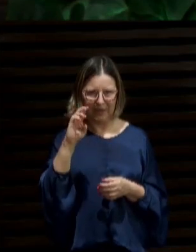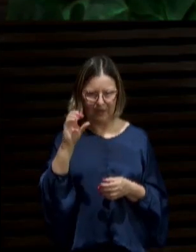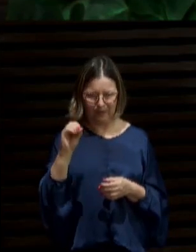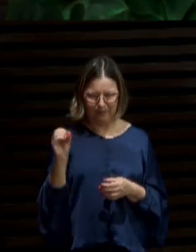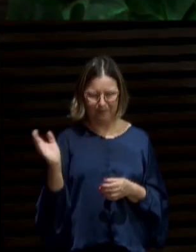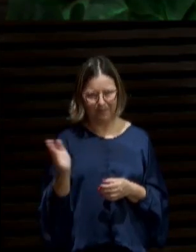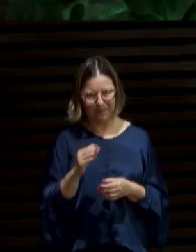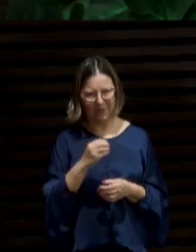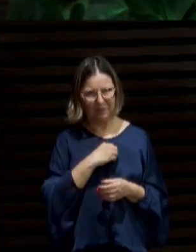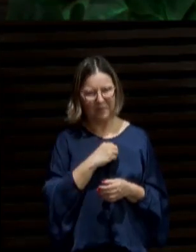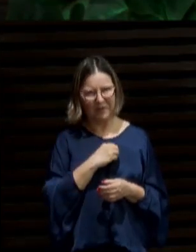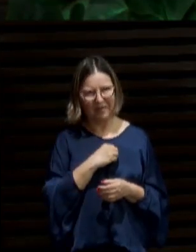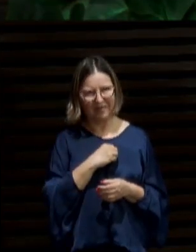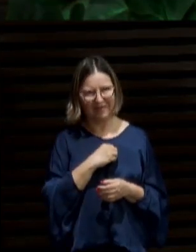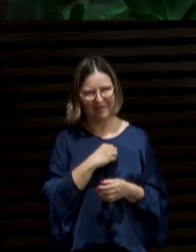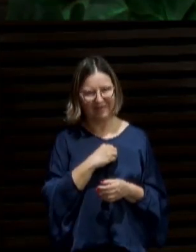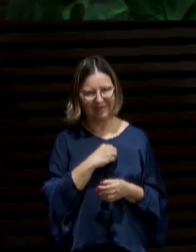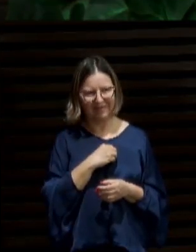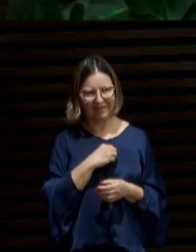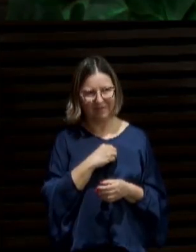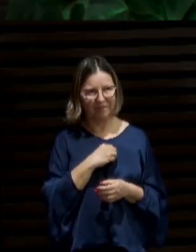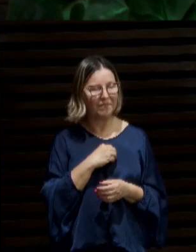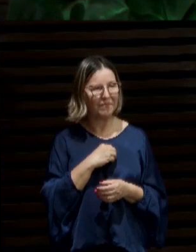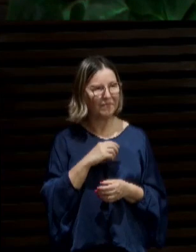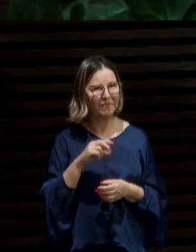Medeiros, a iniquidade do